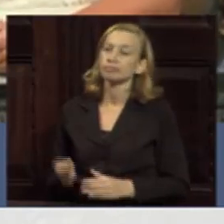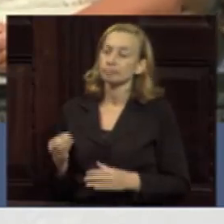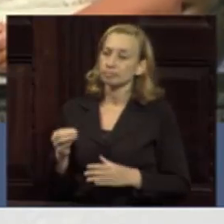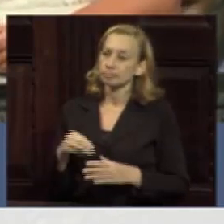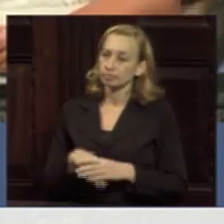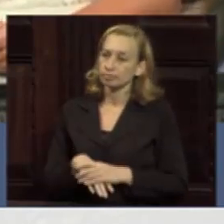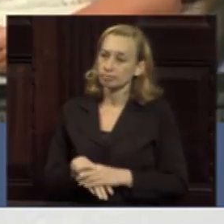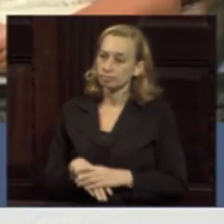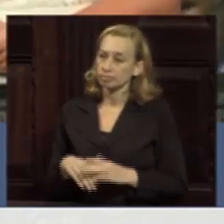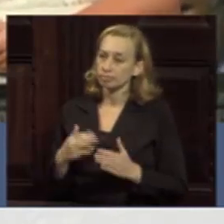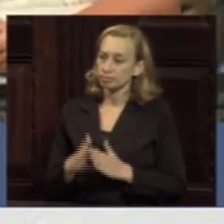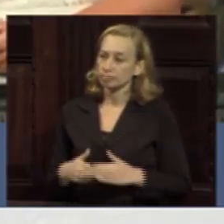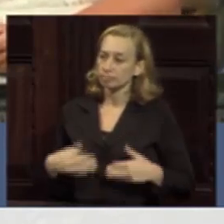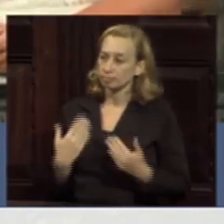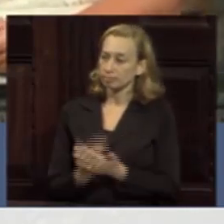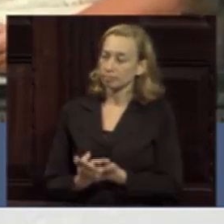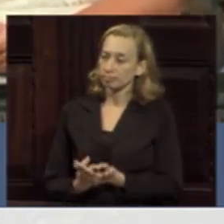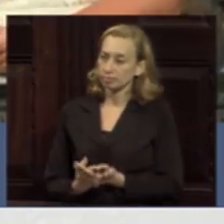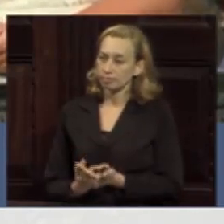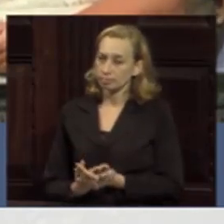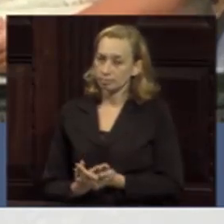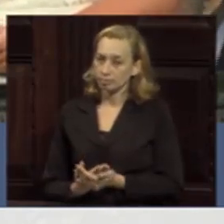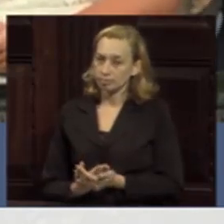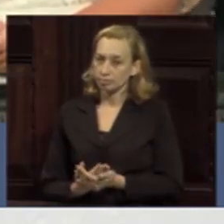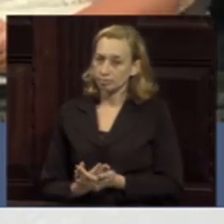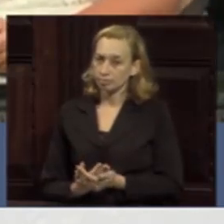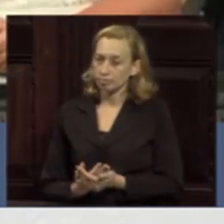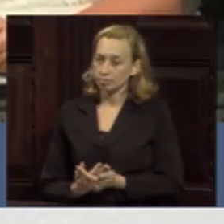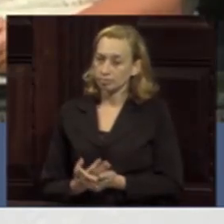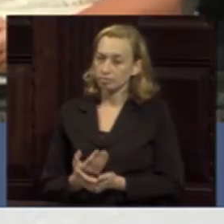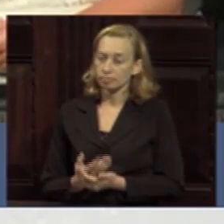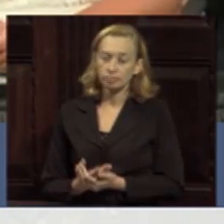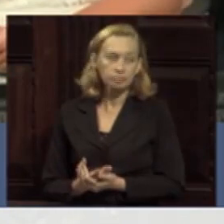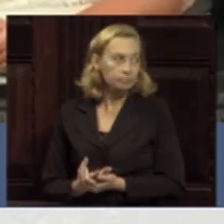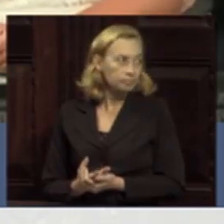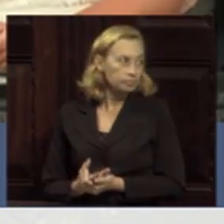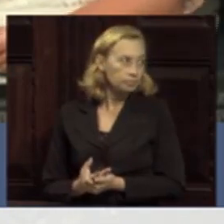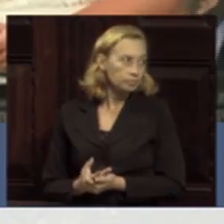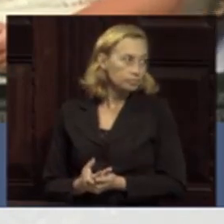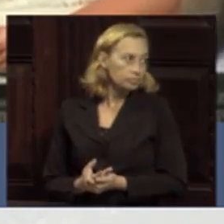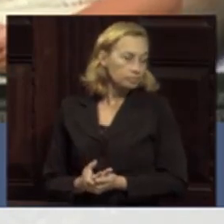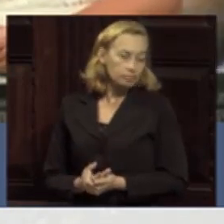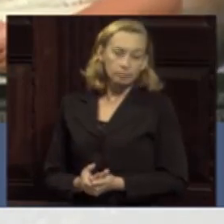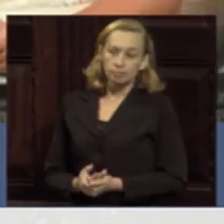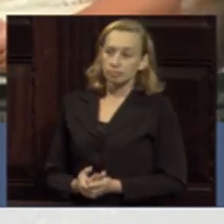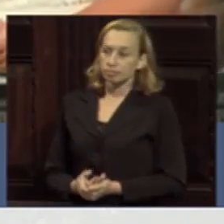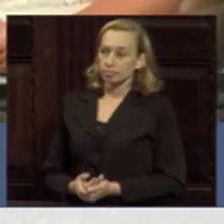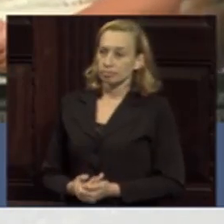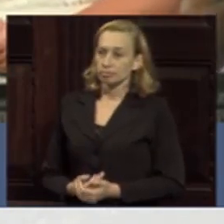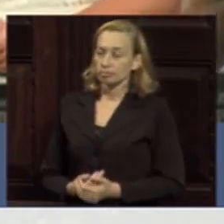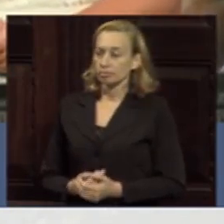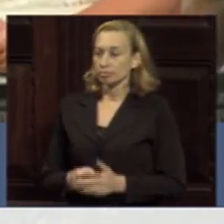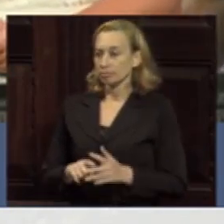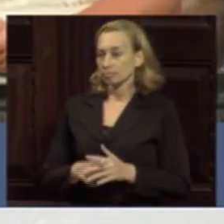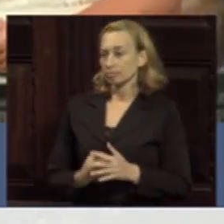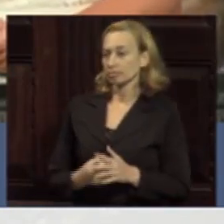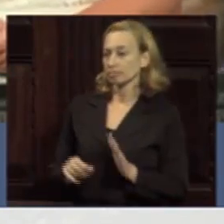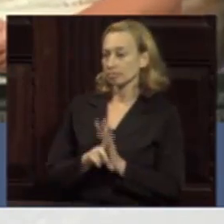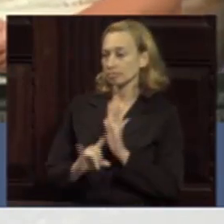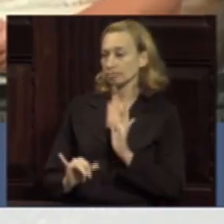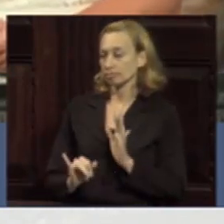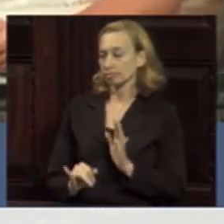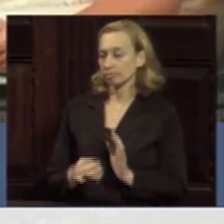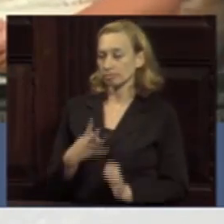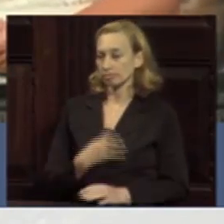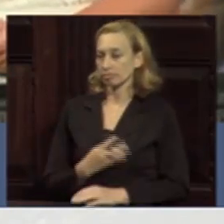votação, requerimento que requer a inclusão na ordem do dia do PL 1751-2016, de autoria que altera a lei